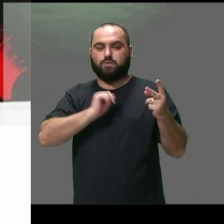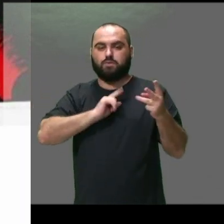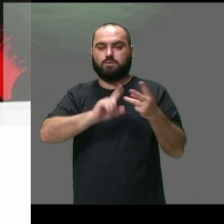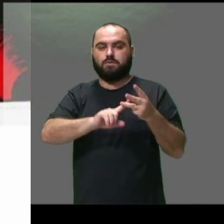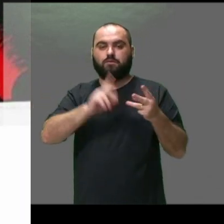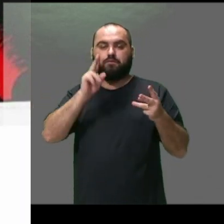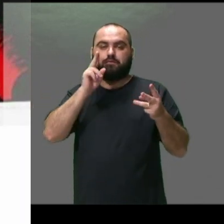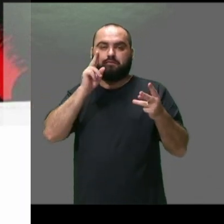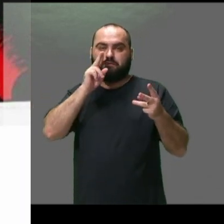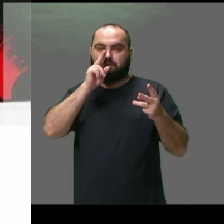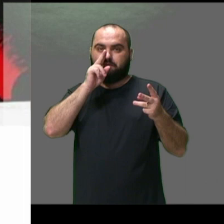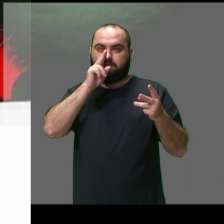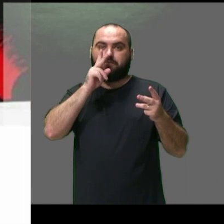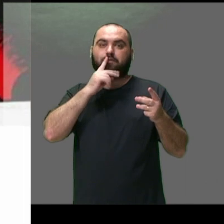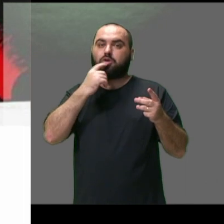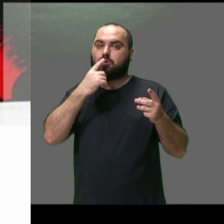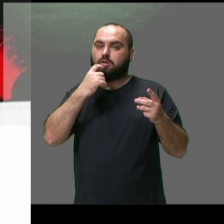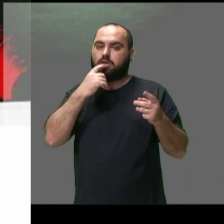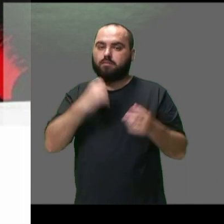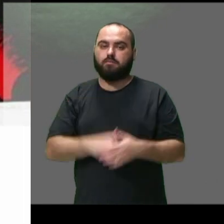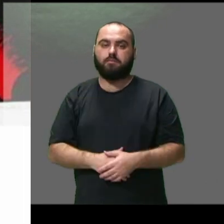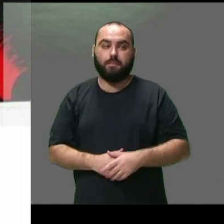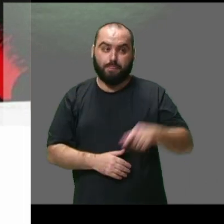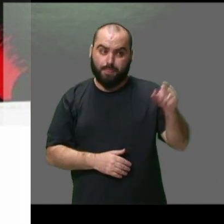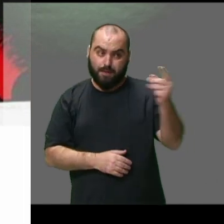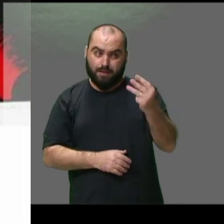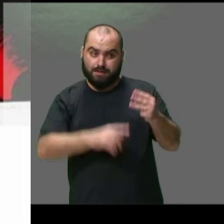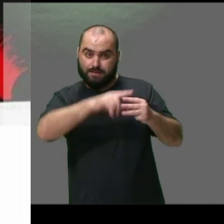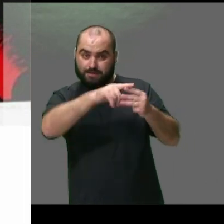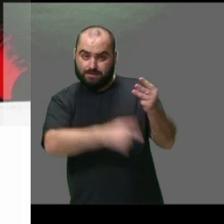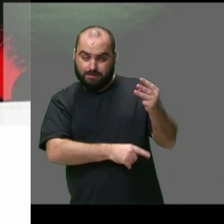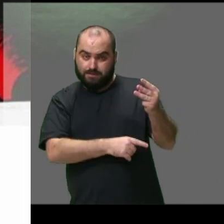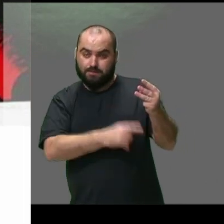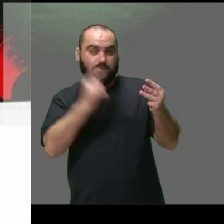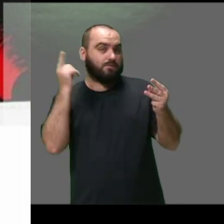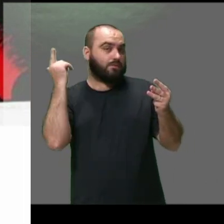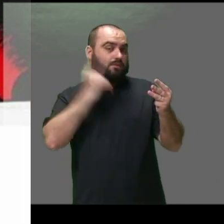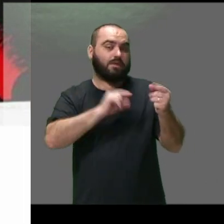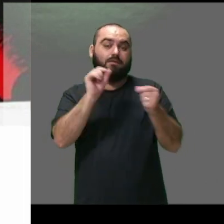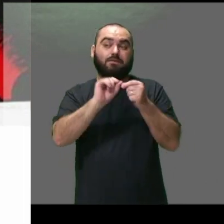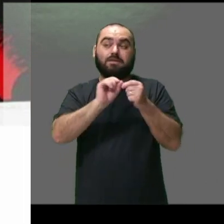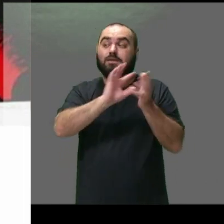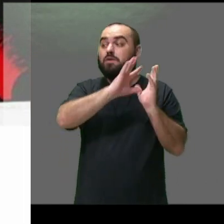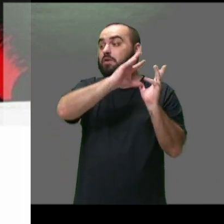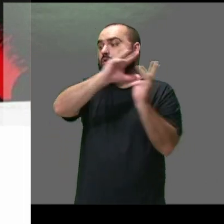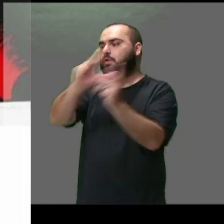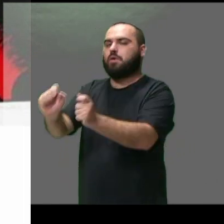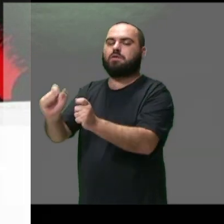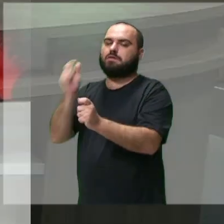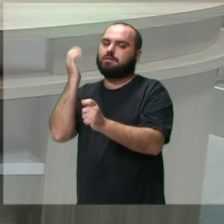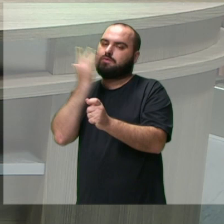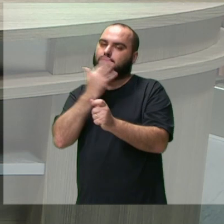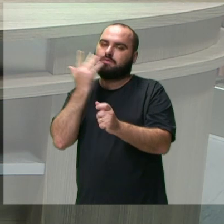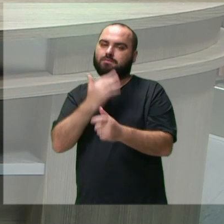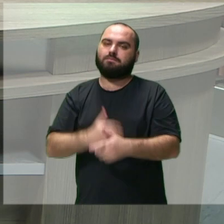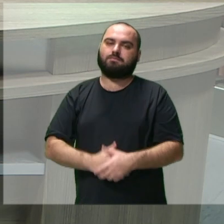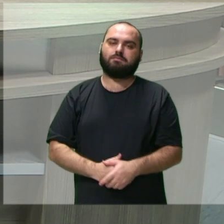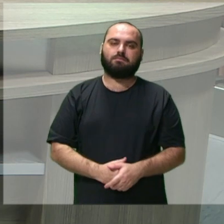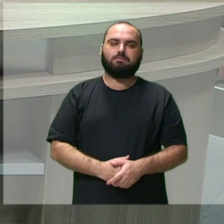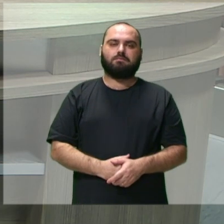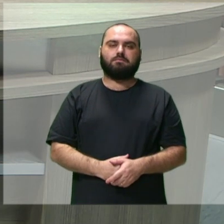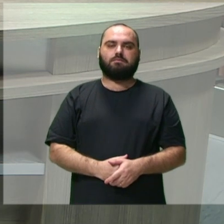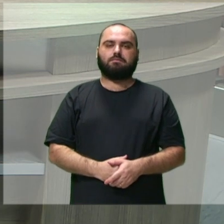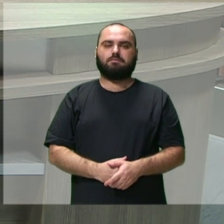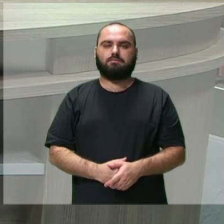E com essas 3 cores você consegue reproduzir todas as outras cores do espectro. Lindíssima